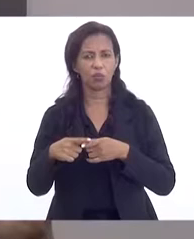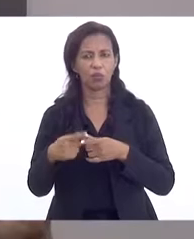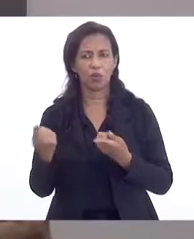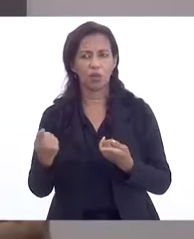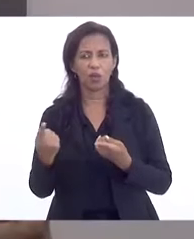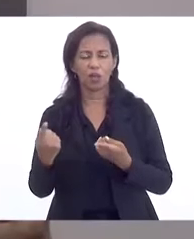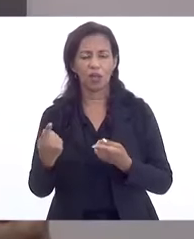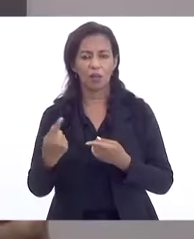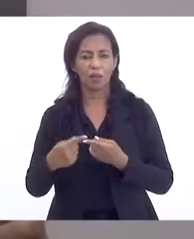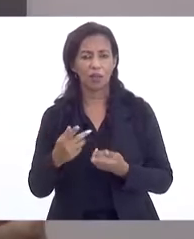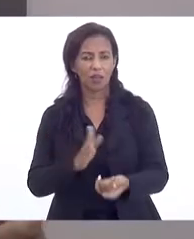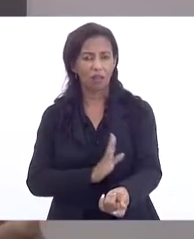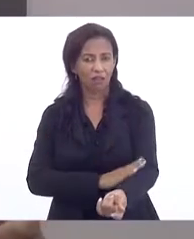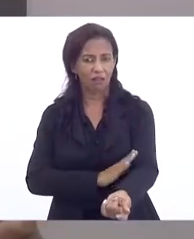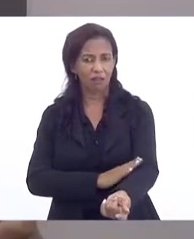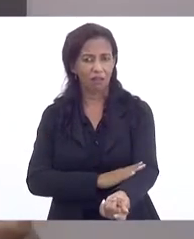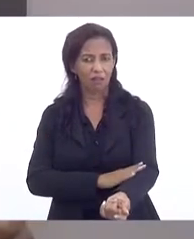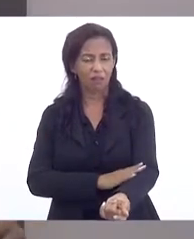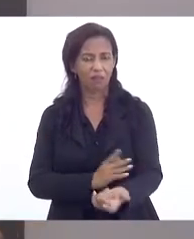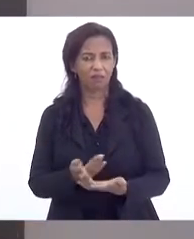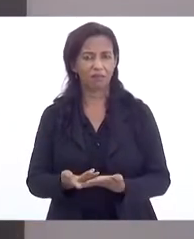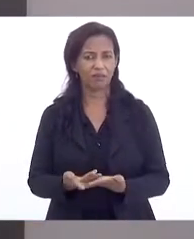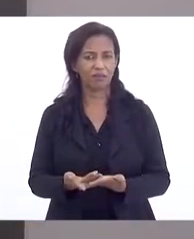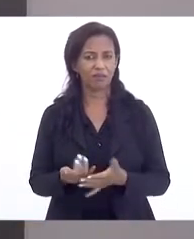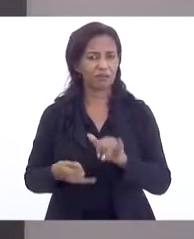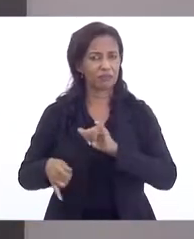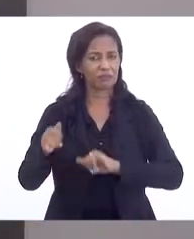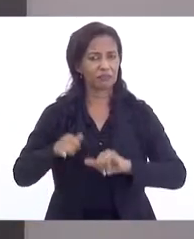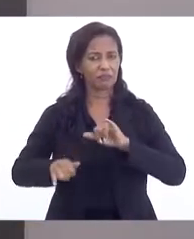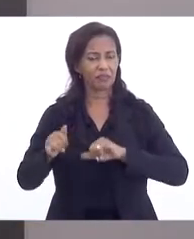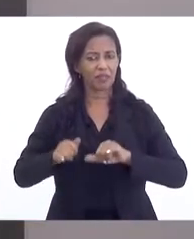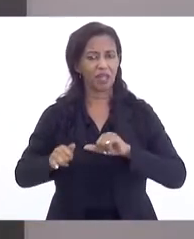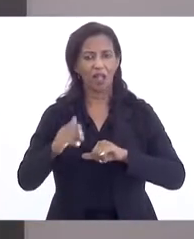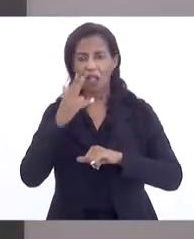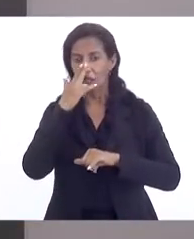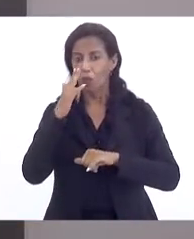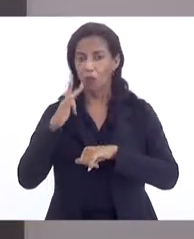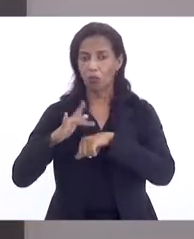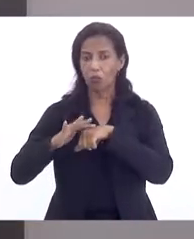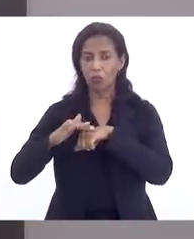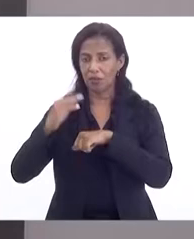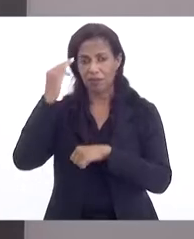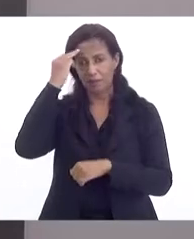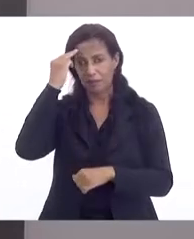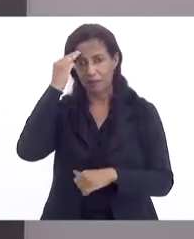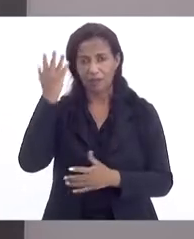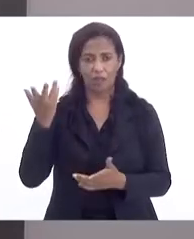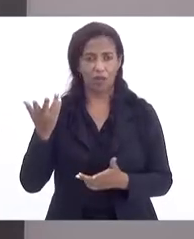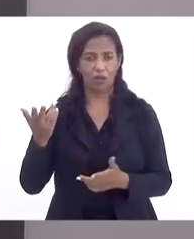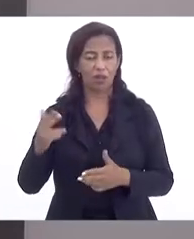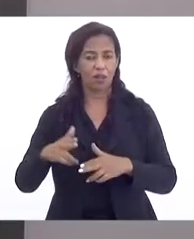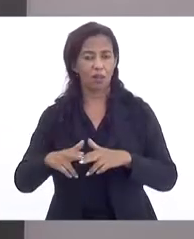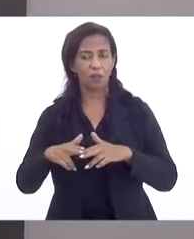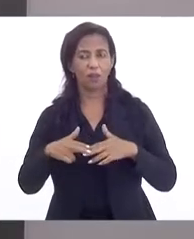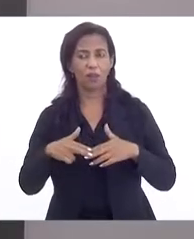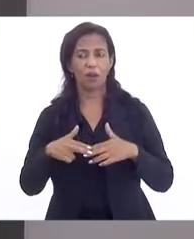dependência química, ela não é uma questão de doença mental, ela é por conta...